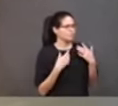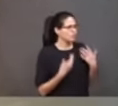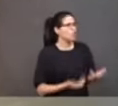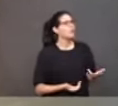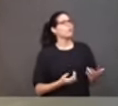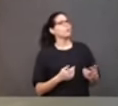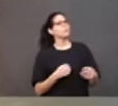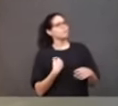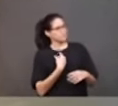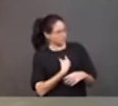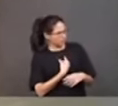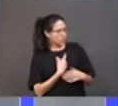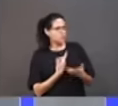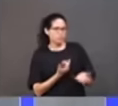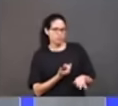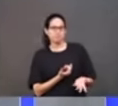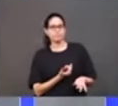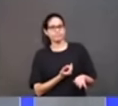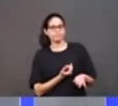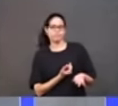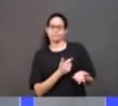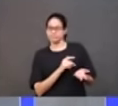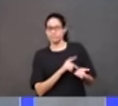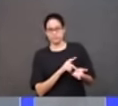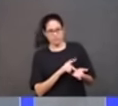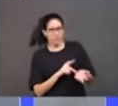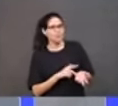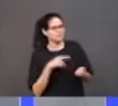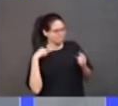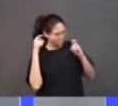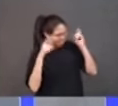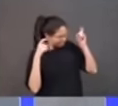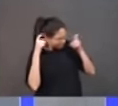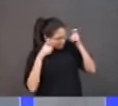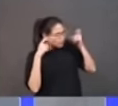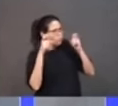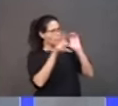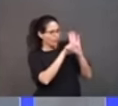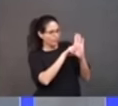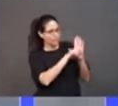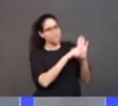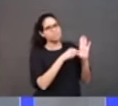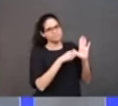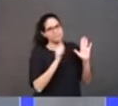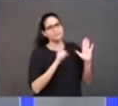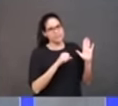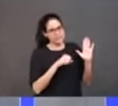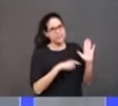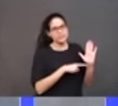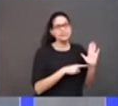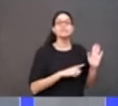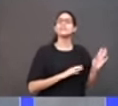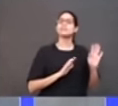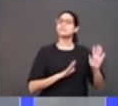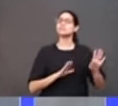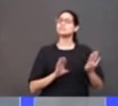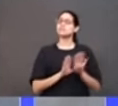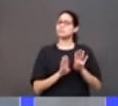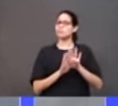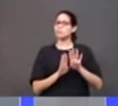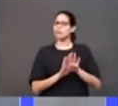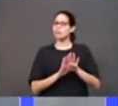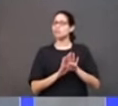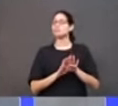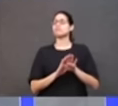nós, evidentemente, nós temos essas preocupações legais, Mas a gente também sempre tem